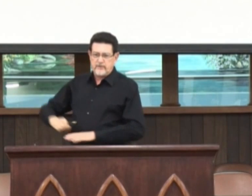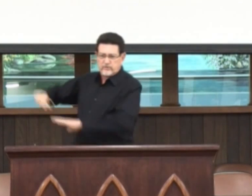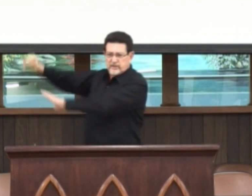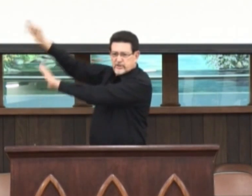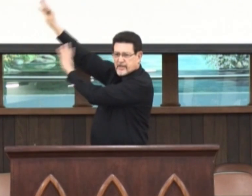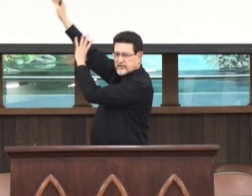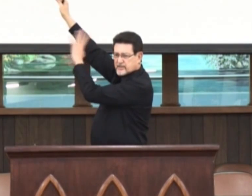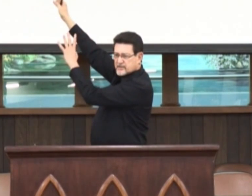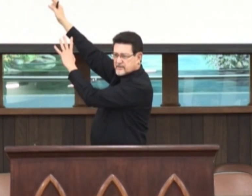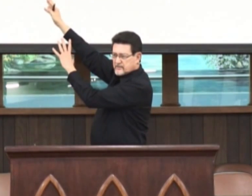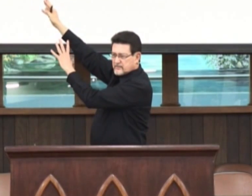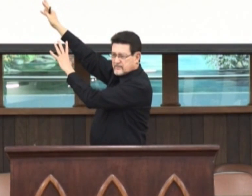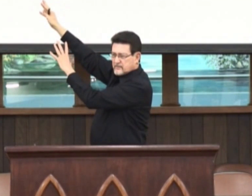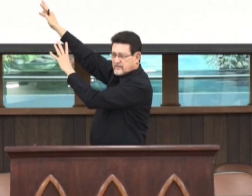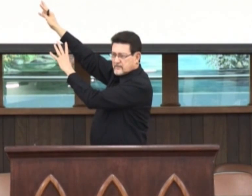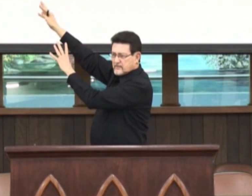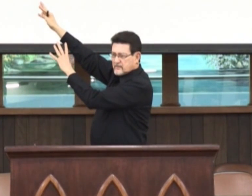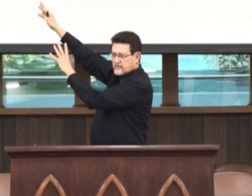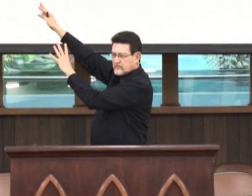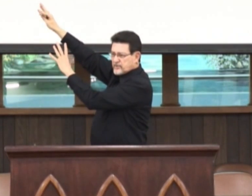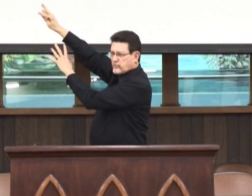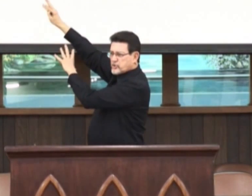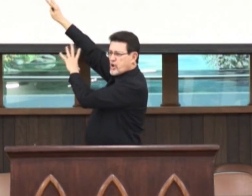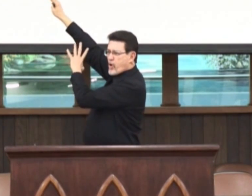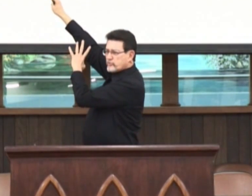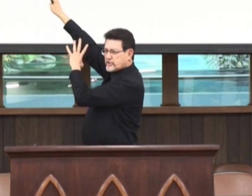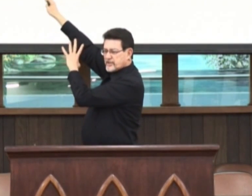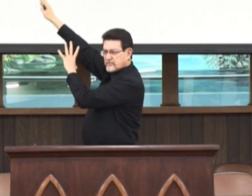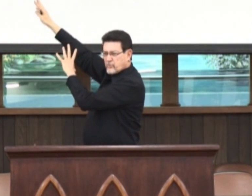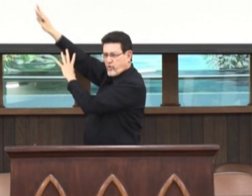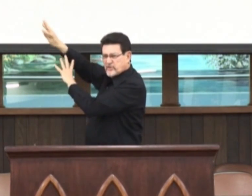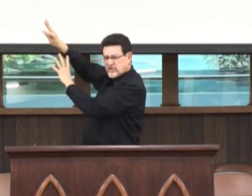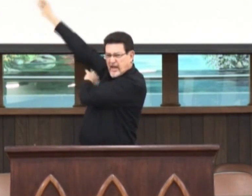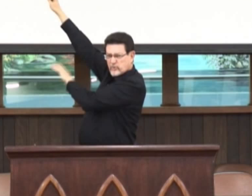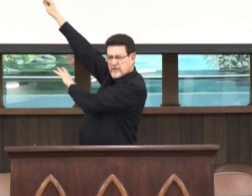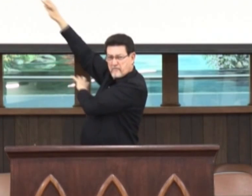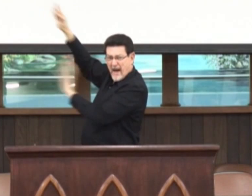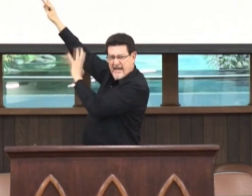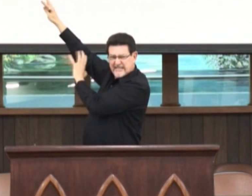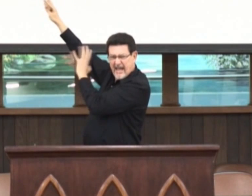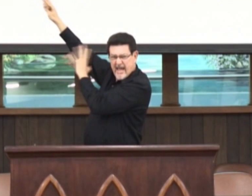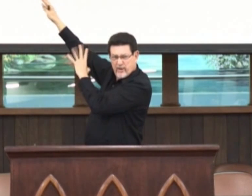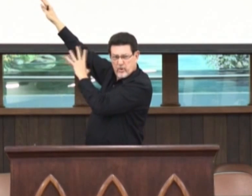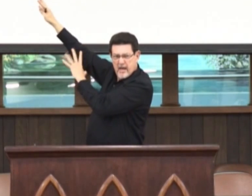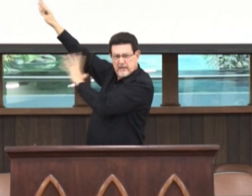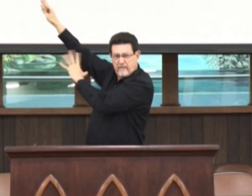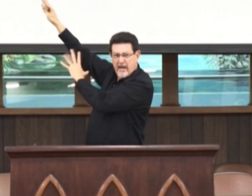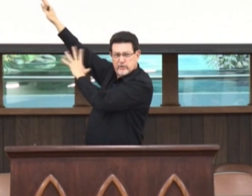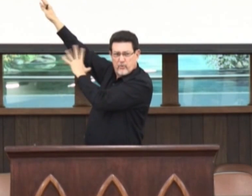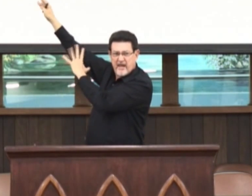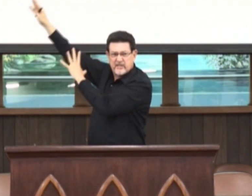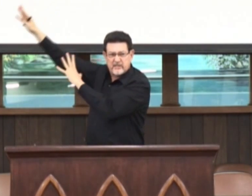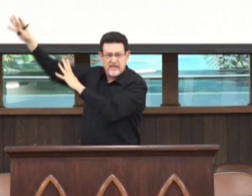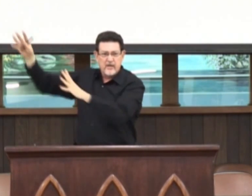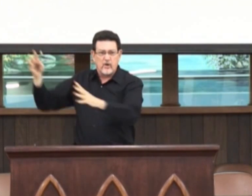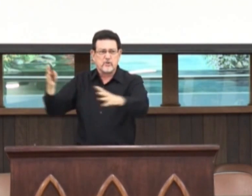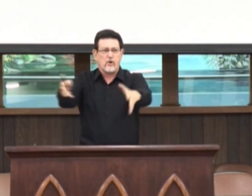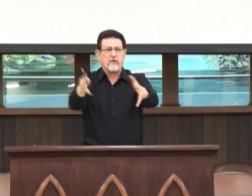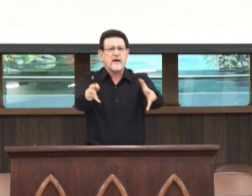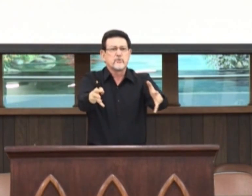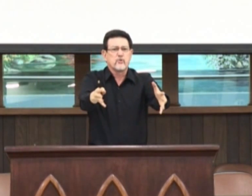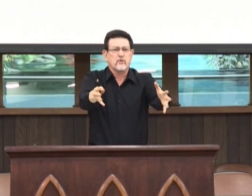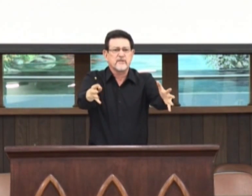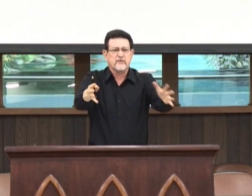É um Deus distante, um Deus longe. Conceito de pais terreno, de pais doentes,